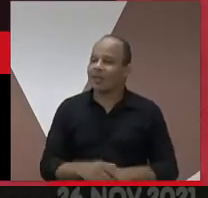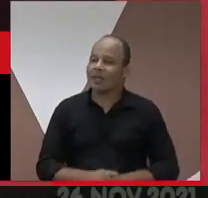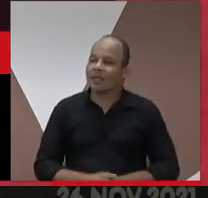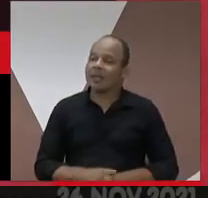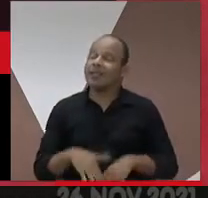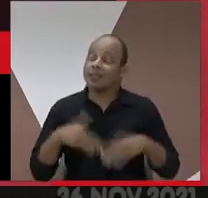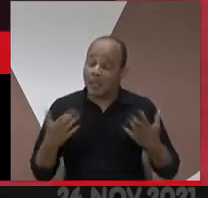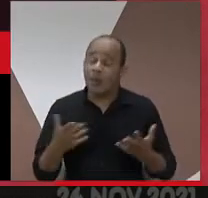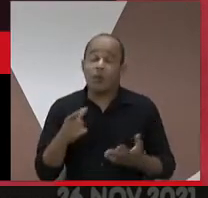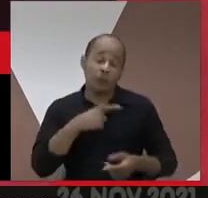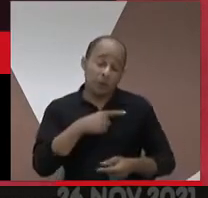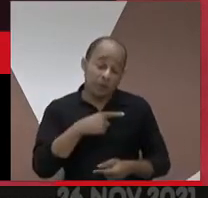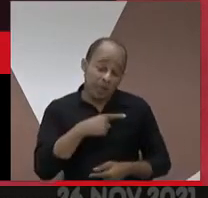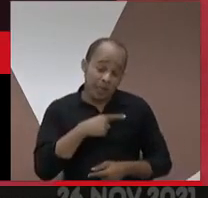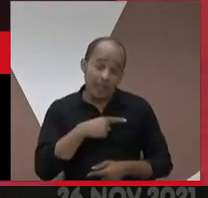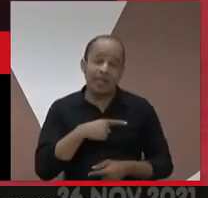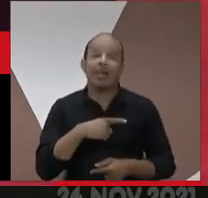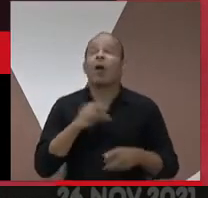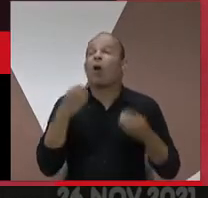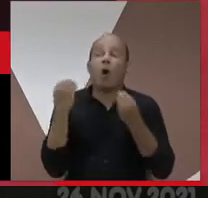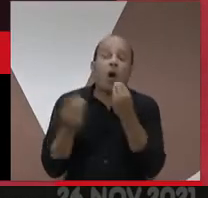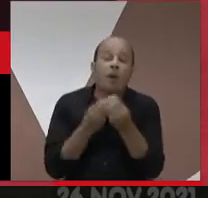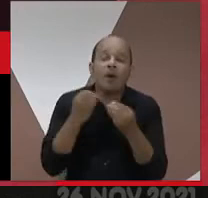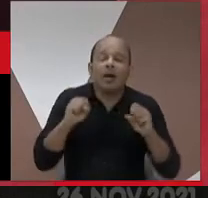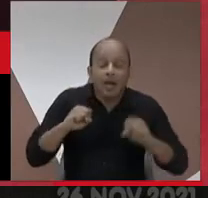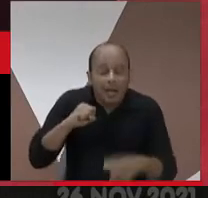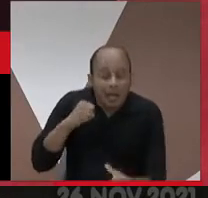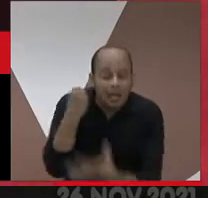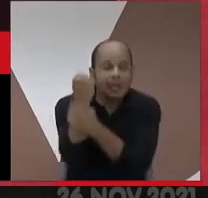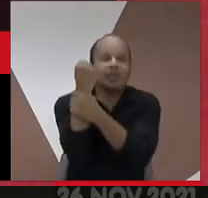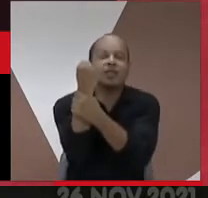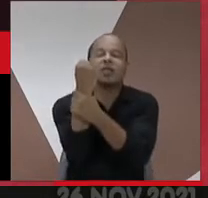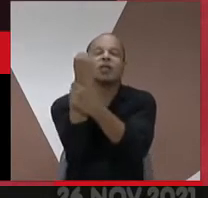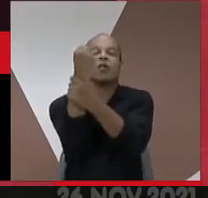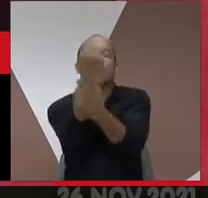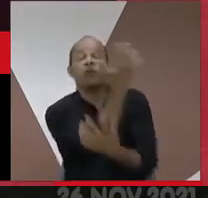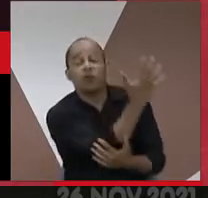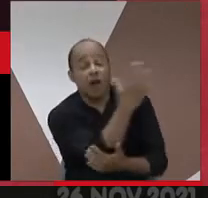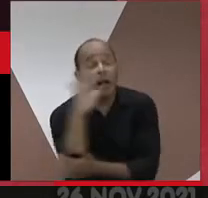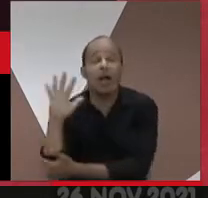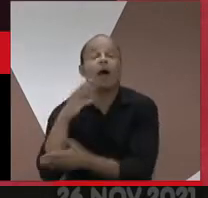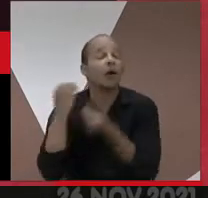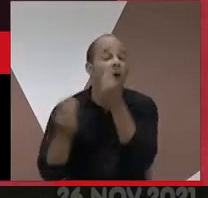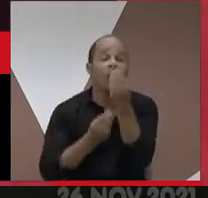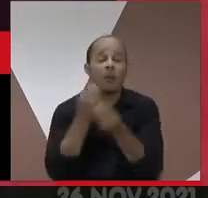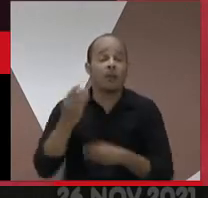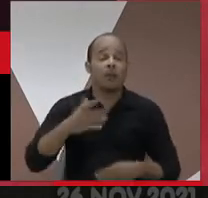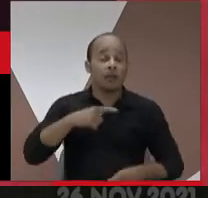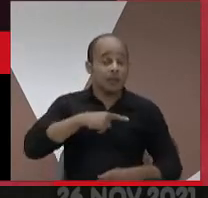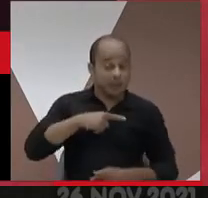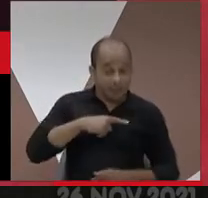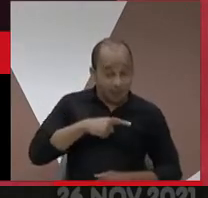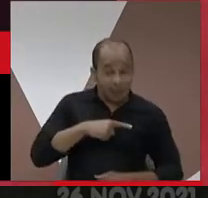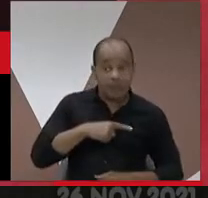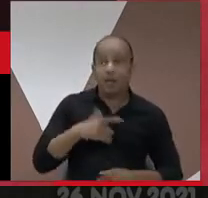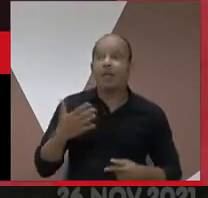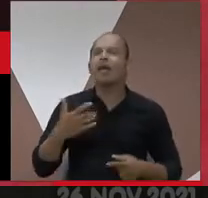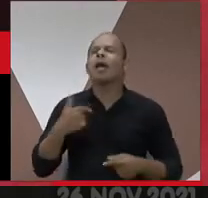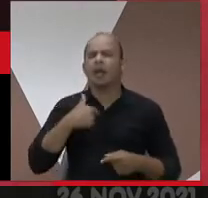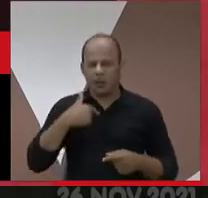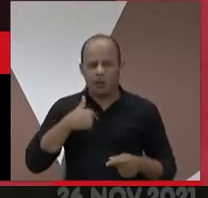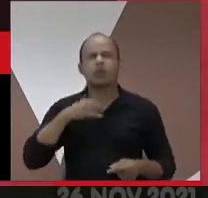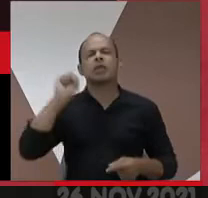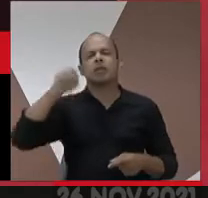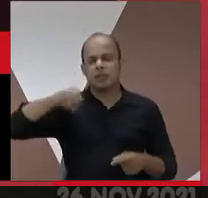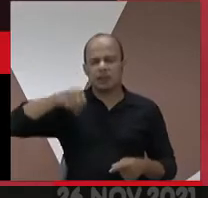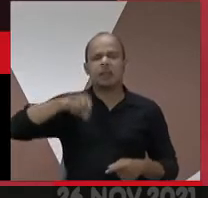nossas matas, nossas florestas, e eu tenho uma grande prefeita, mulher, que tem nos ajudado ali, que